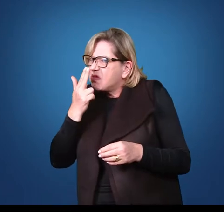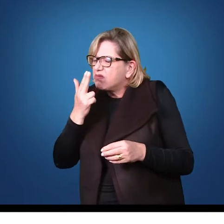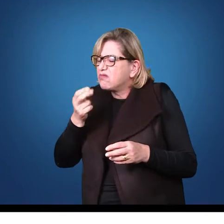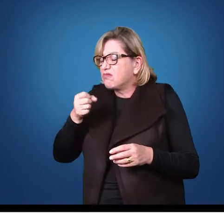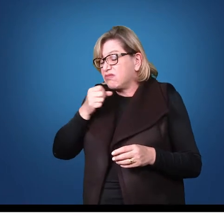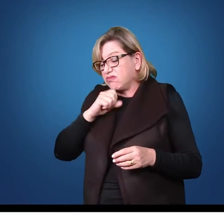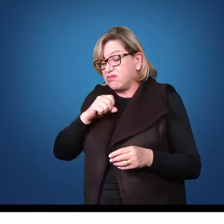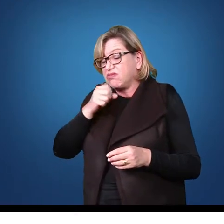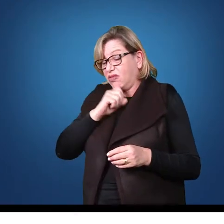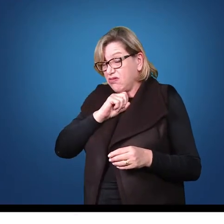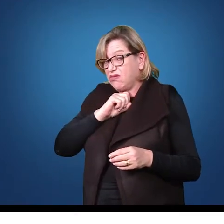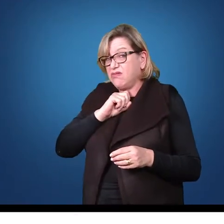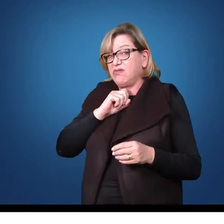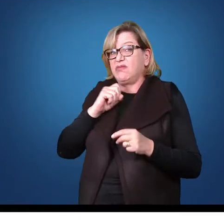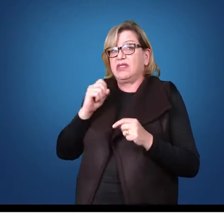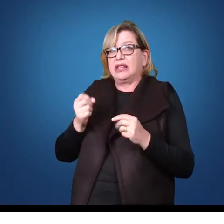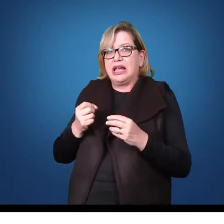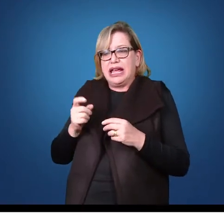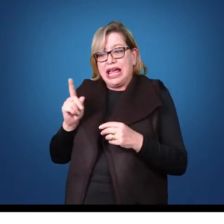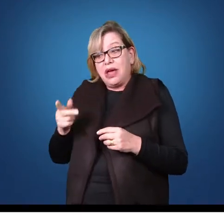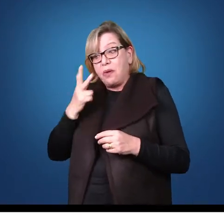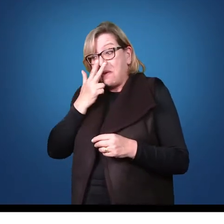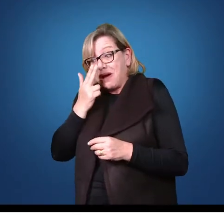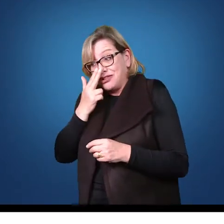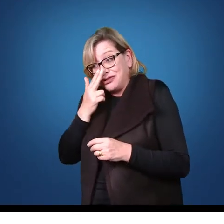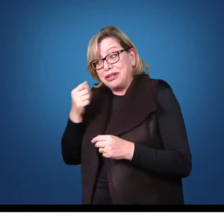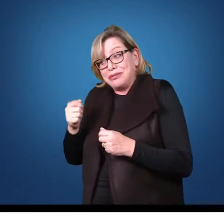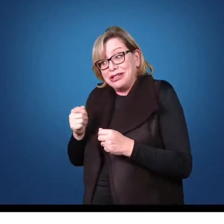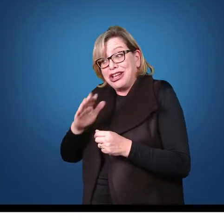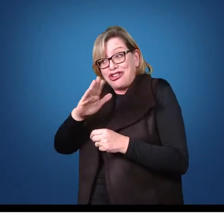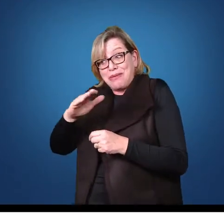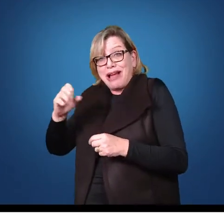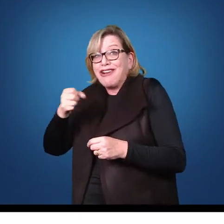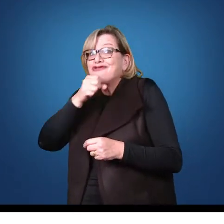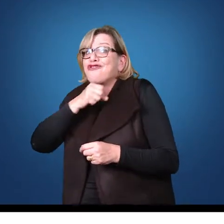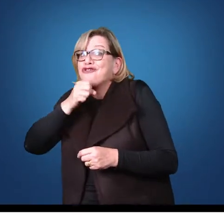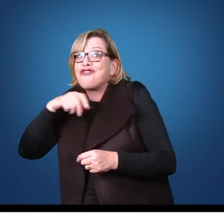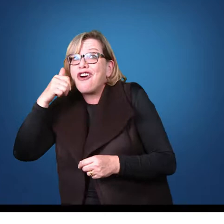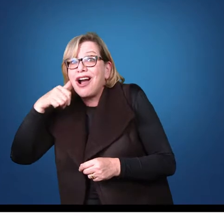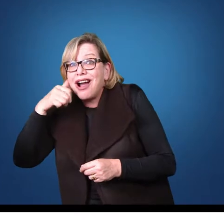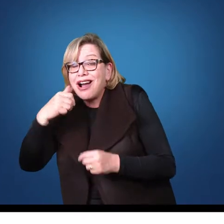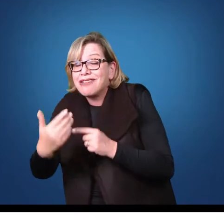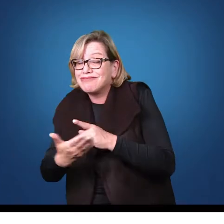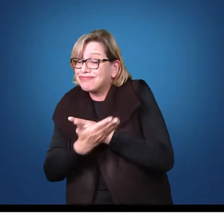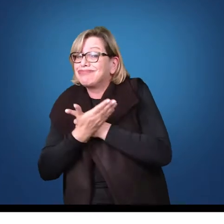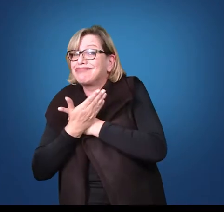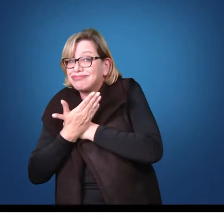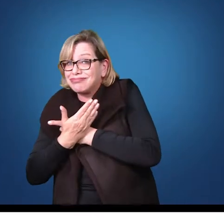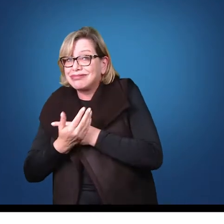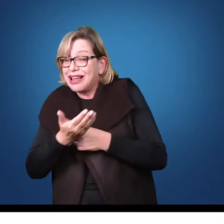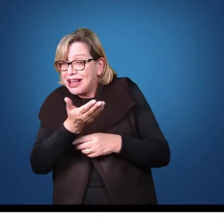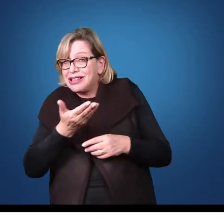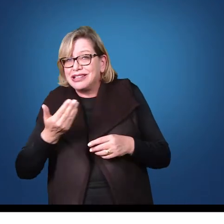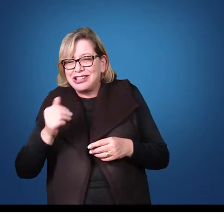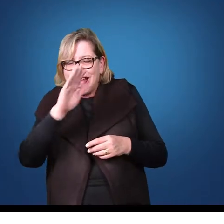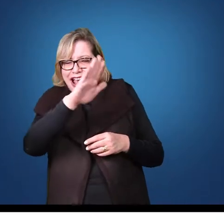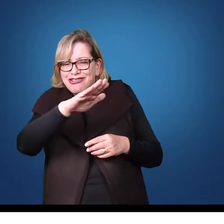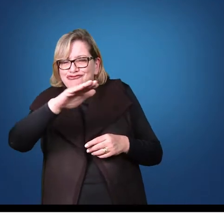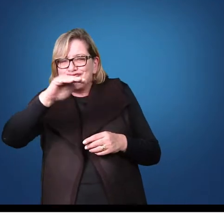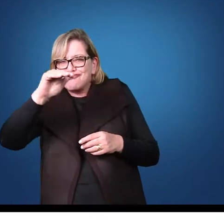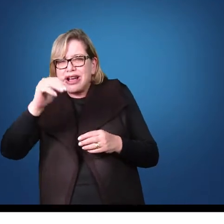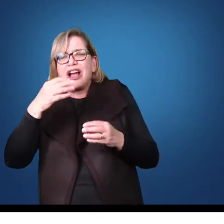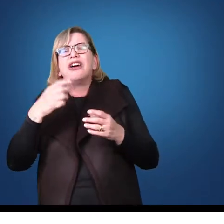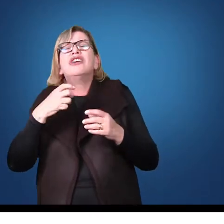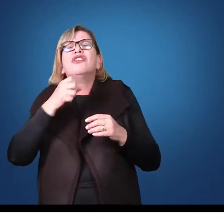vovô, achei que você vai ter que chamar a vovó. Chama a vovó. Chama a vovó ali.